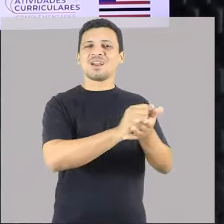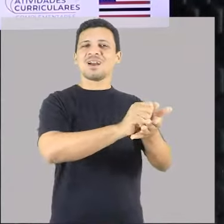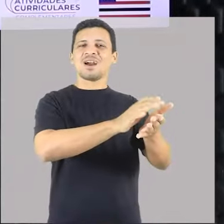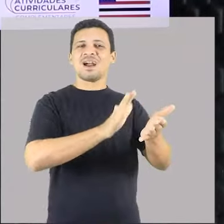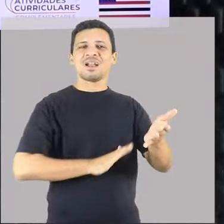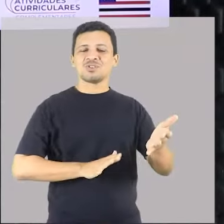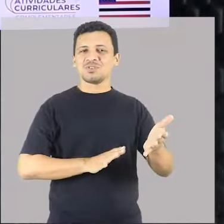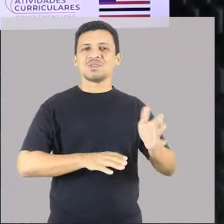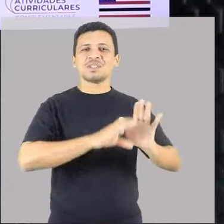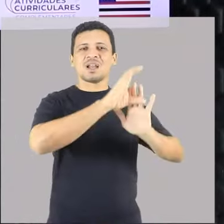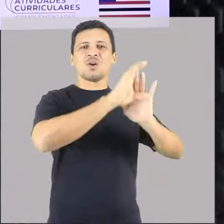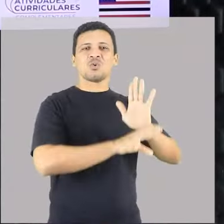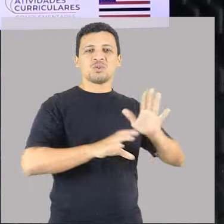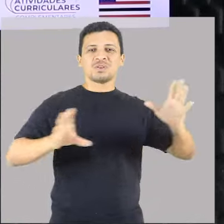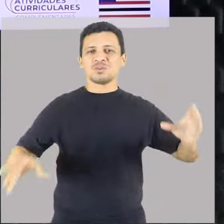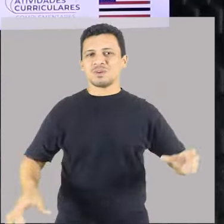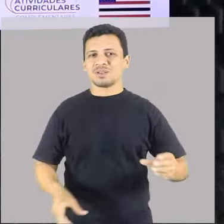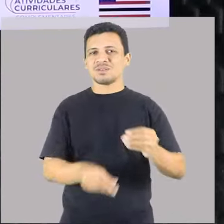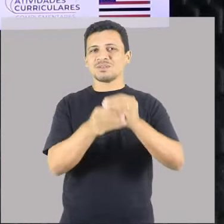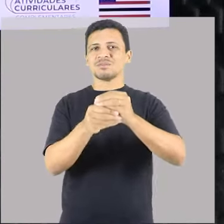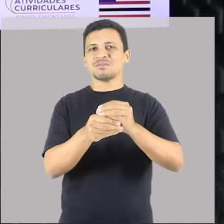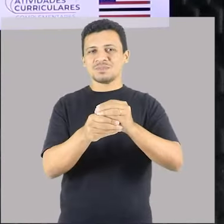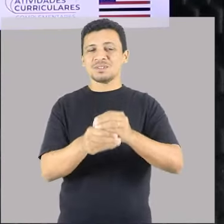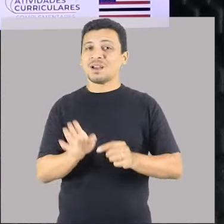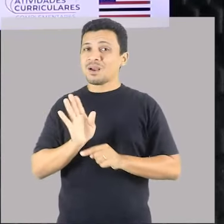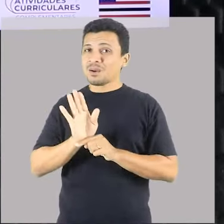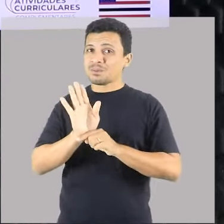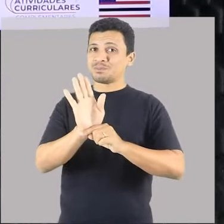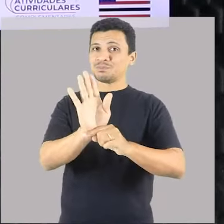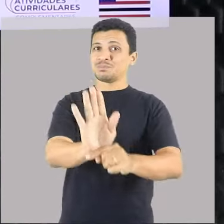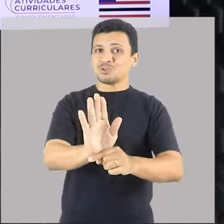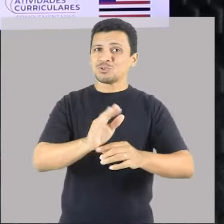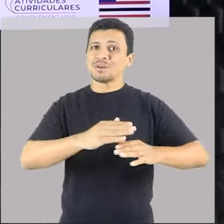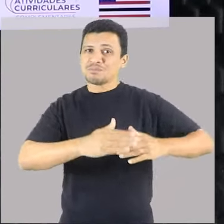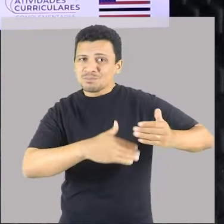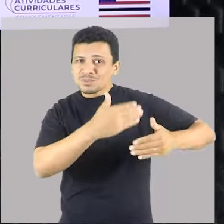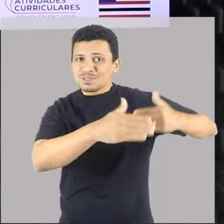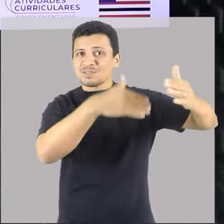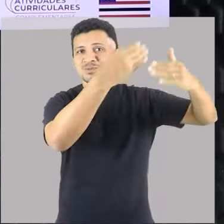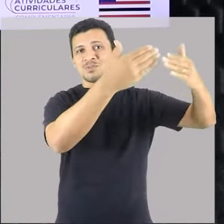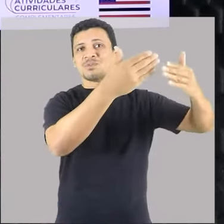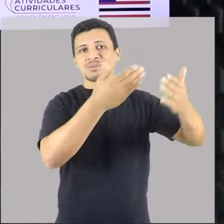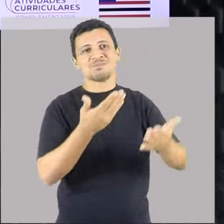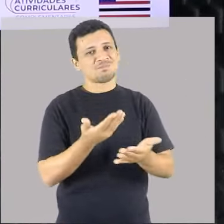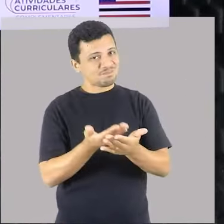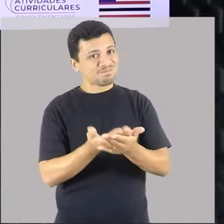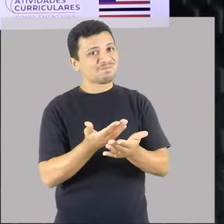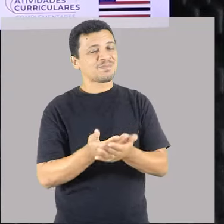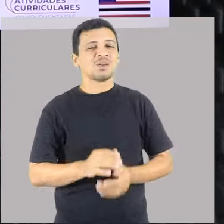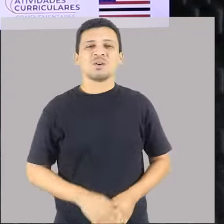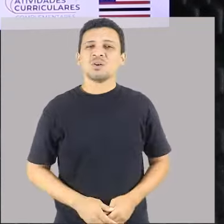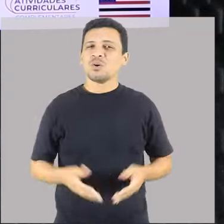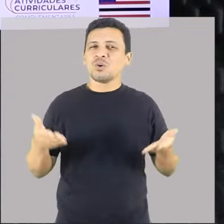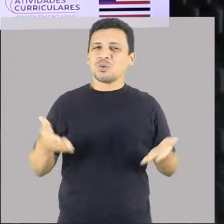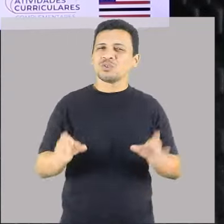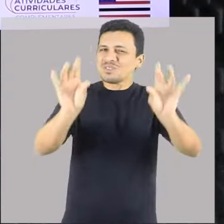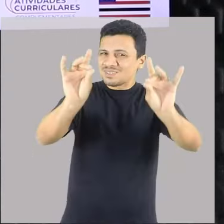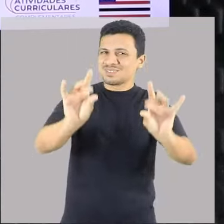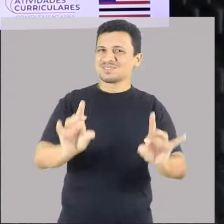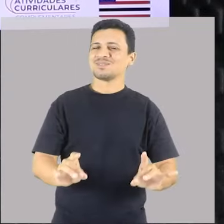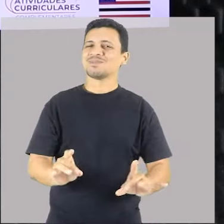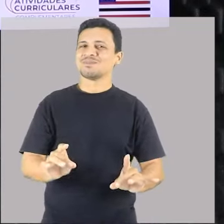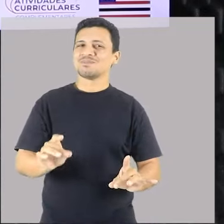curriculares complementares Tá certo para te ajudar aí no desenvolvimento do teu estudo e hoje meu querido de estudante eu trouxe para